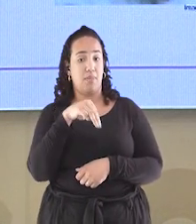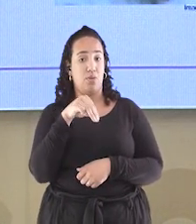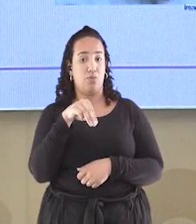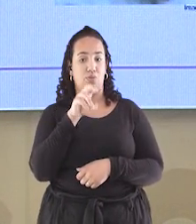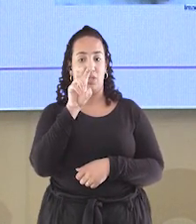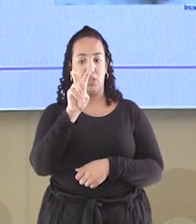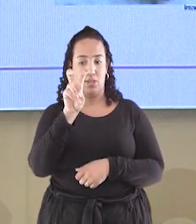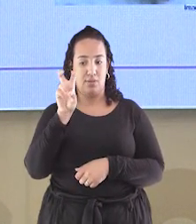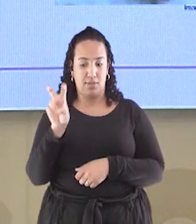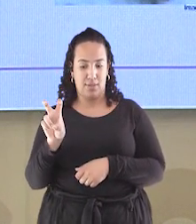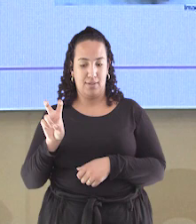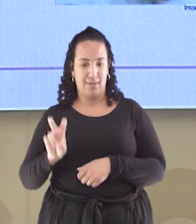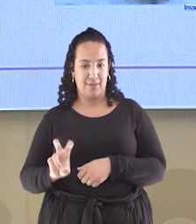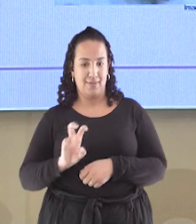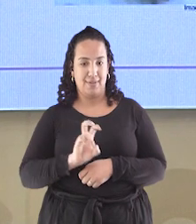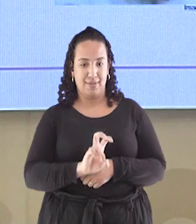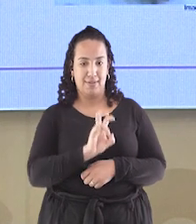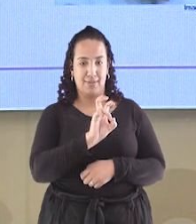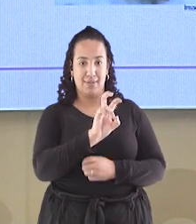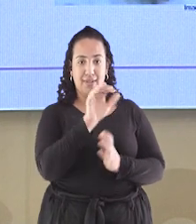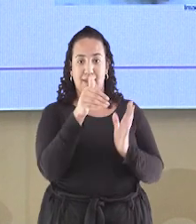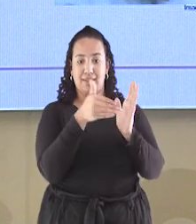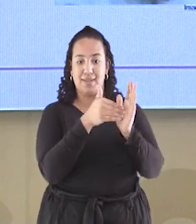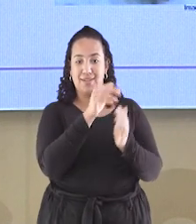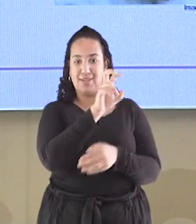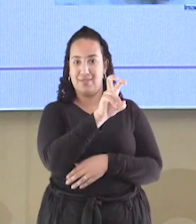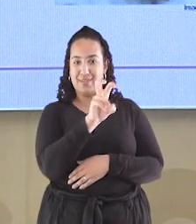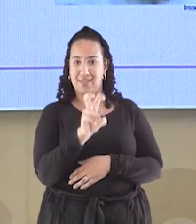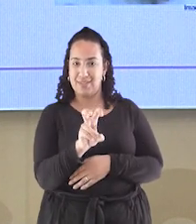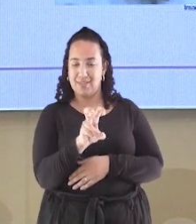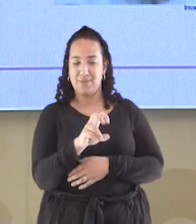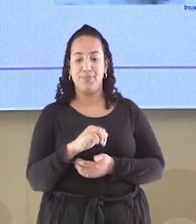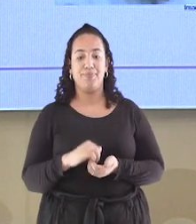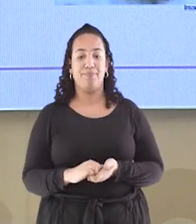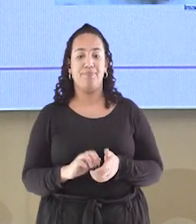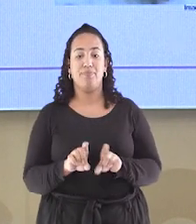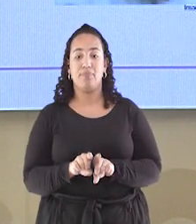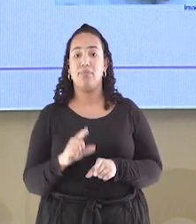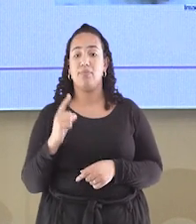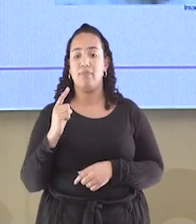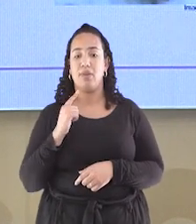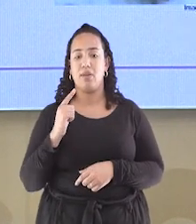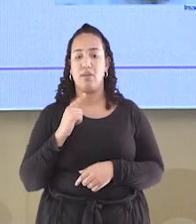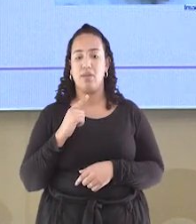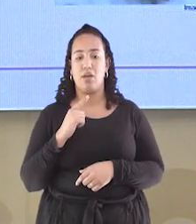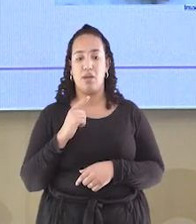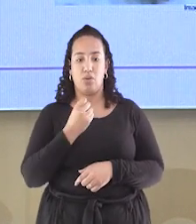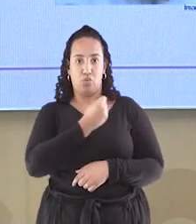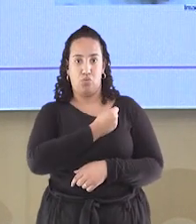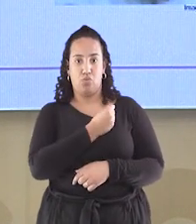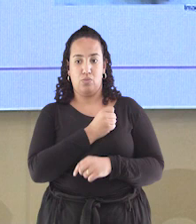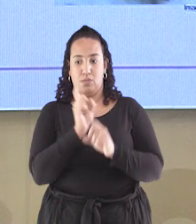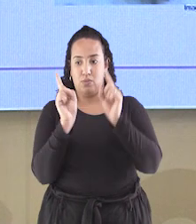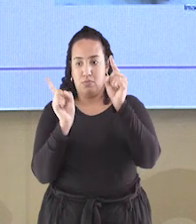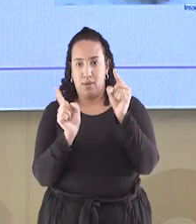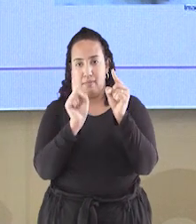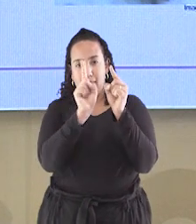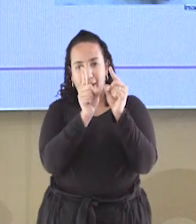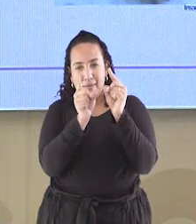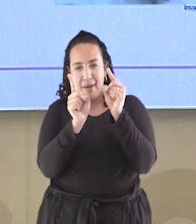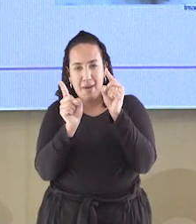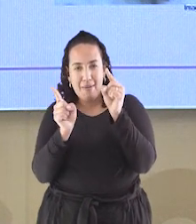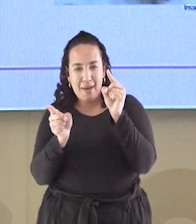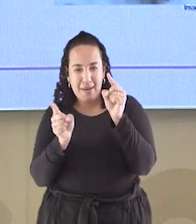5 até chegar aos 55. Tem também os risquinhos entre os números.